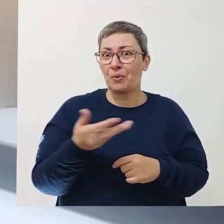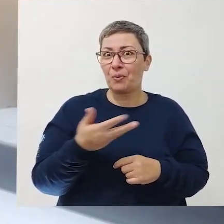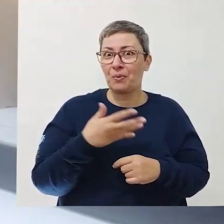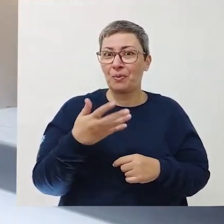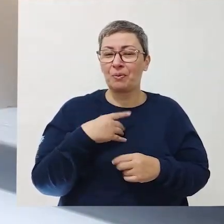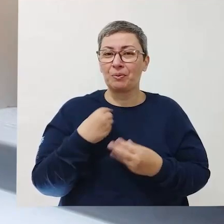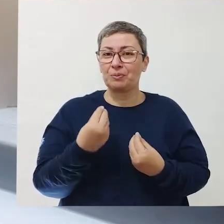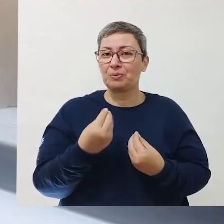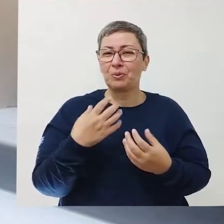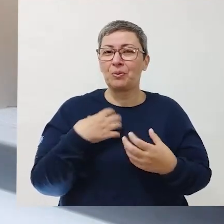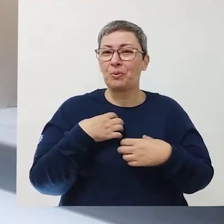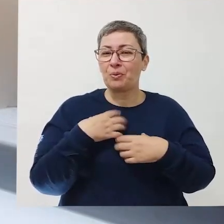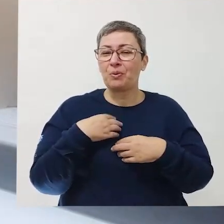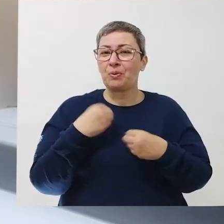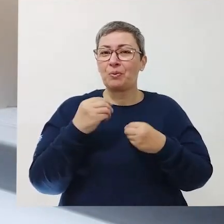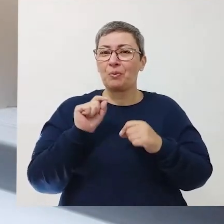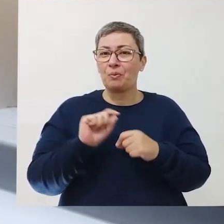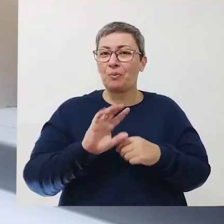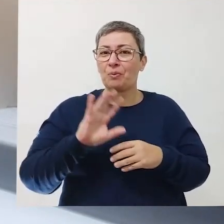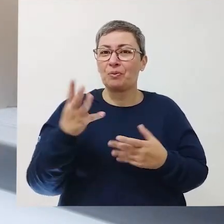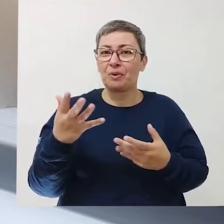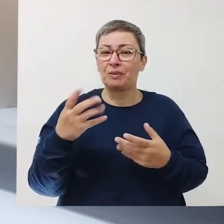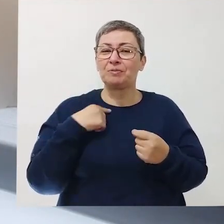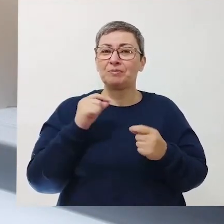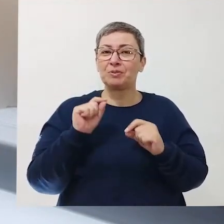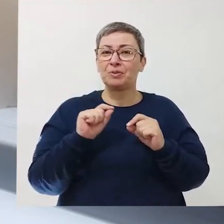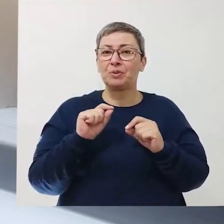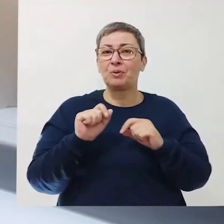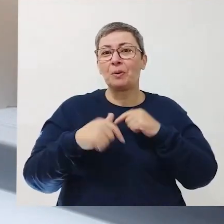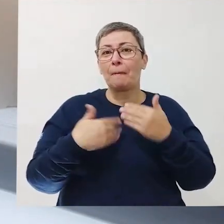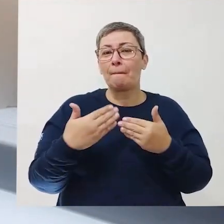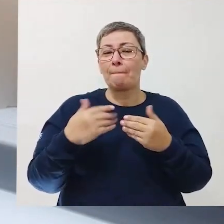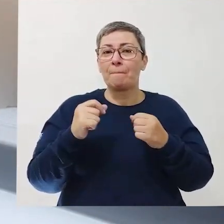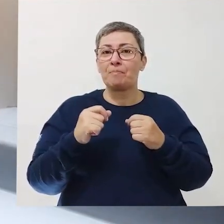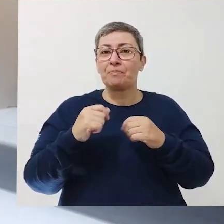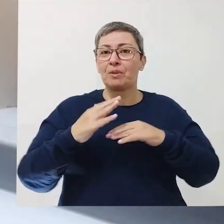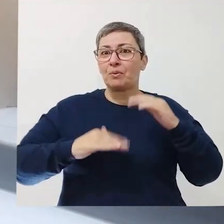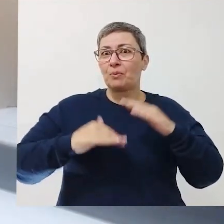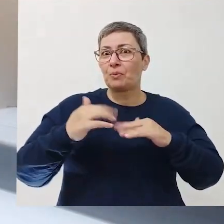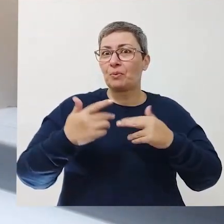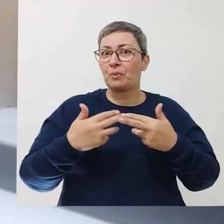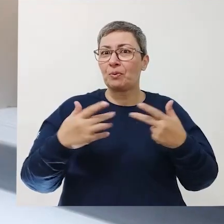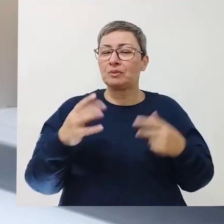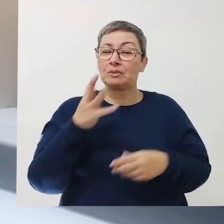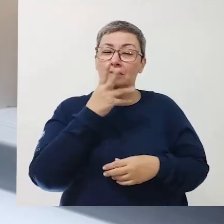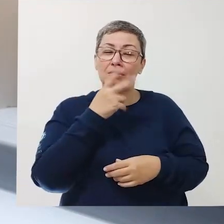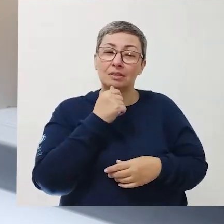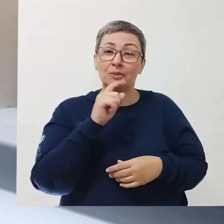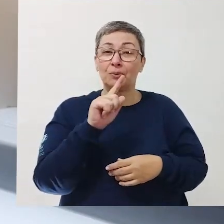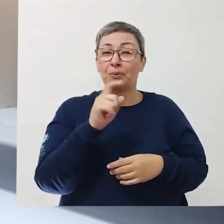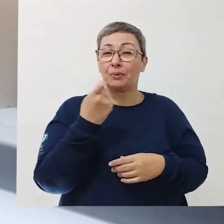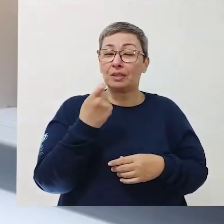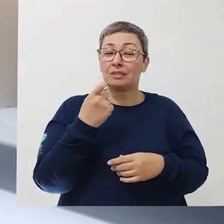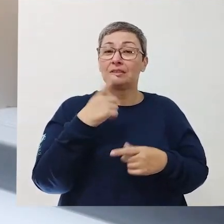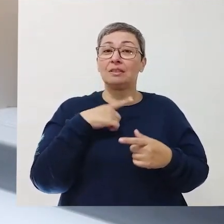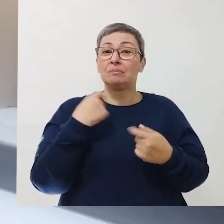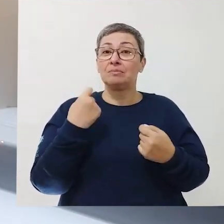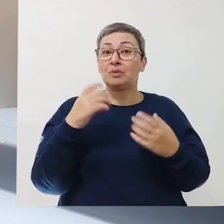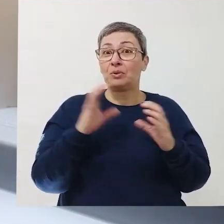tarefas sem precisar sair de casa Como compras, assistir filmes, falar com